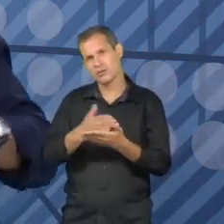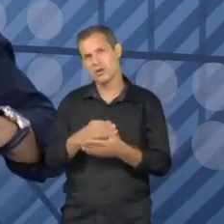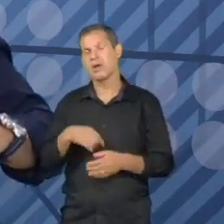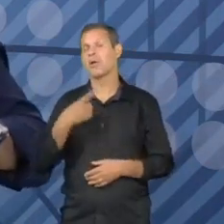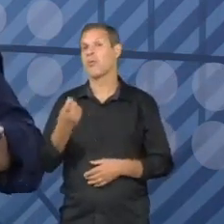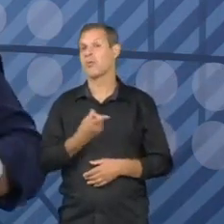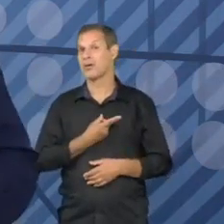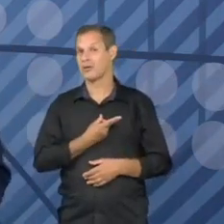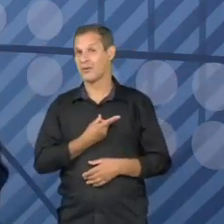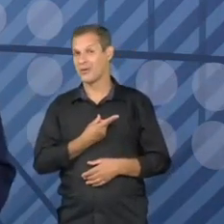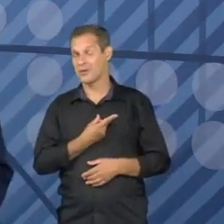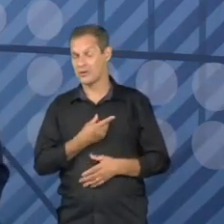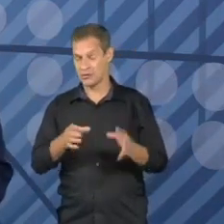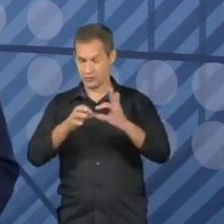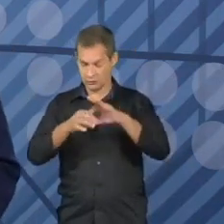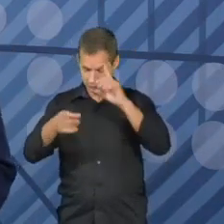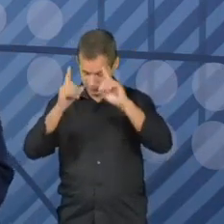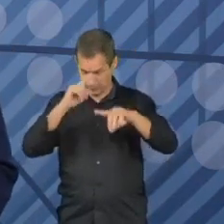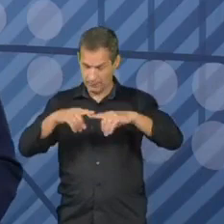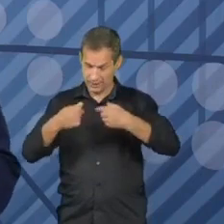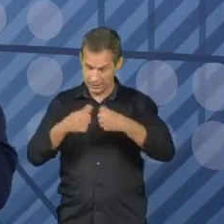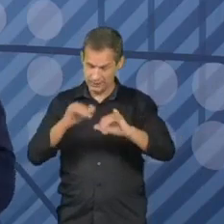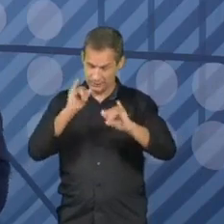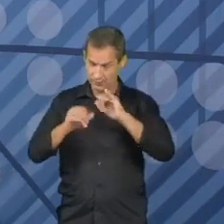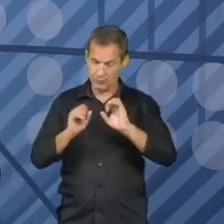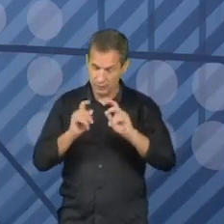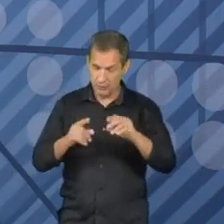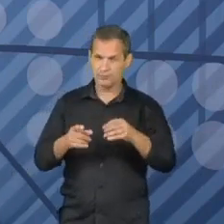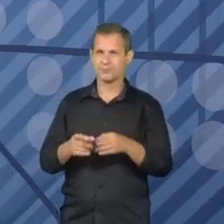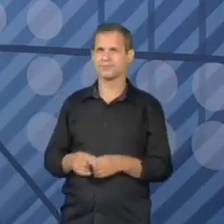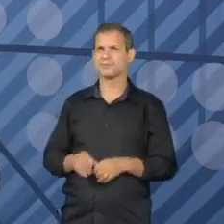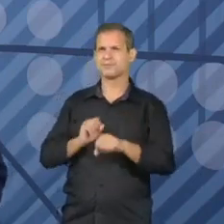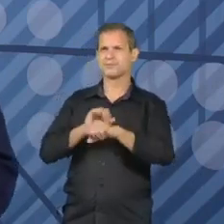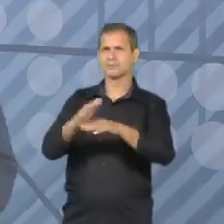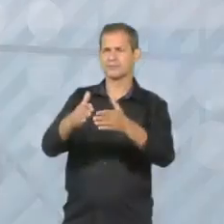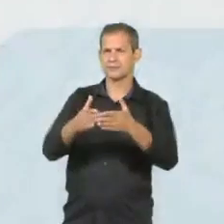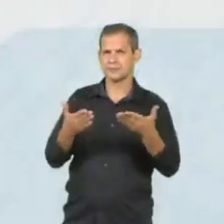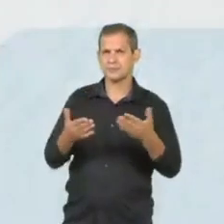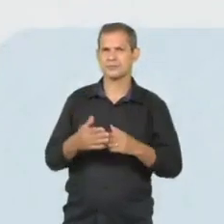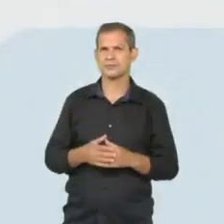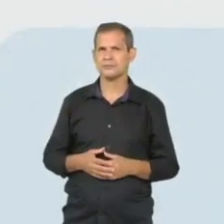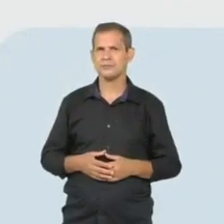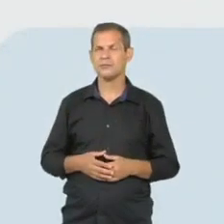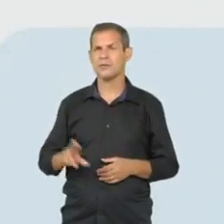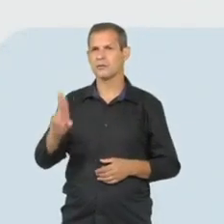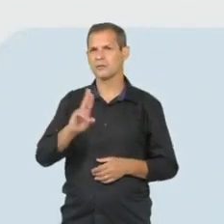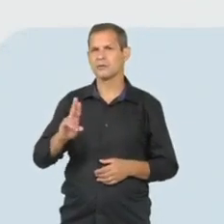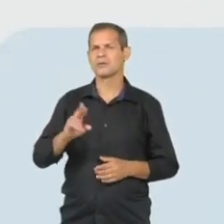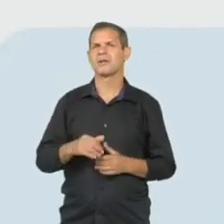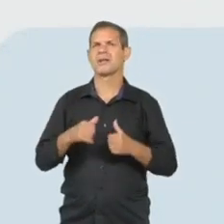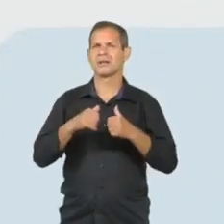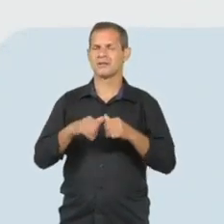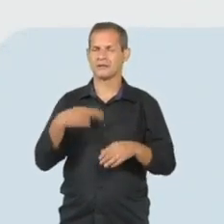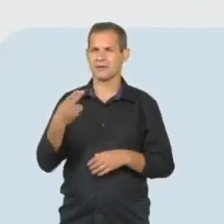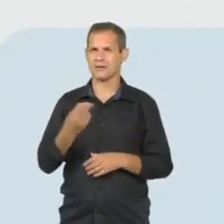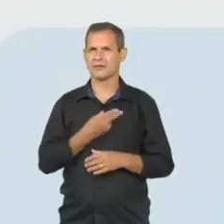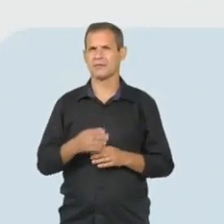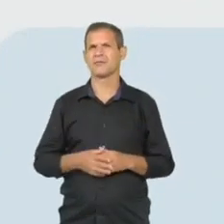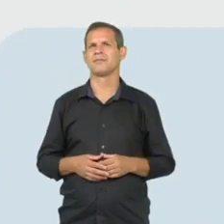gente fechar a ideia aqui do que seria essa informação. Então vamos aos nossos passos aqui para utilizar essa